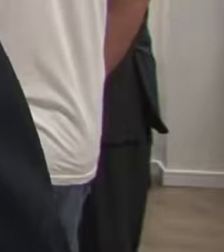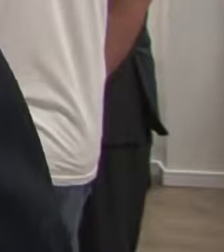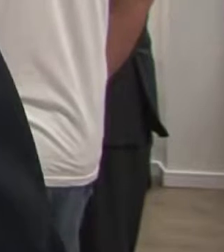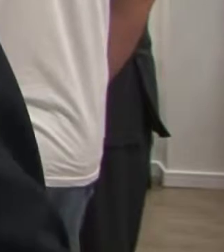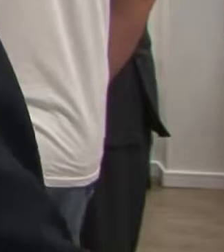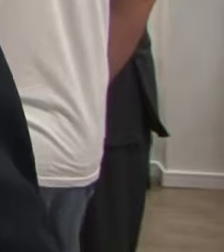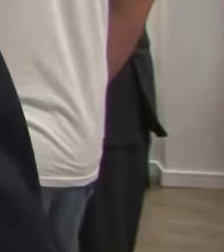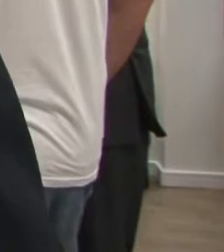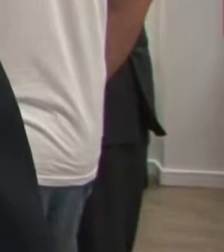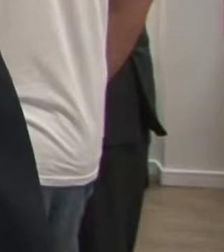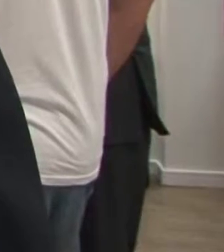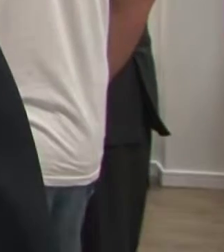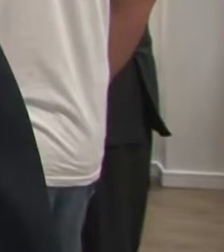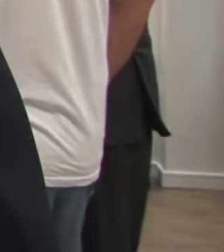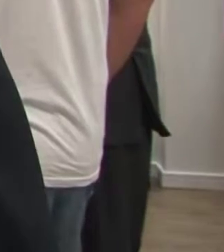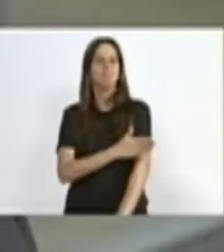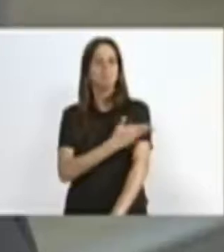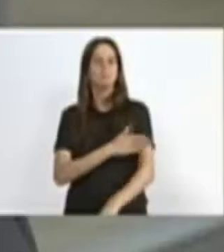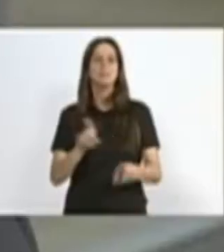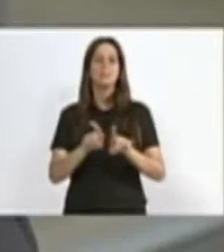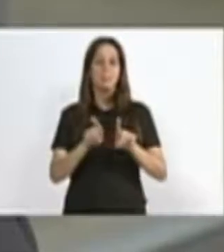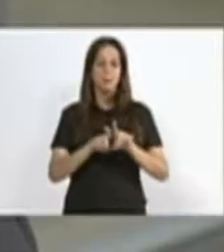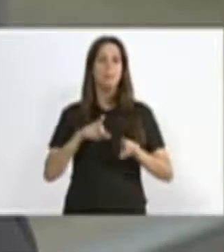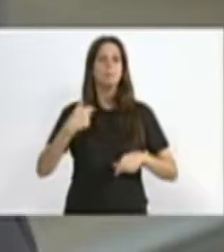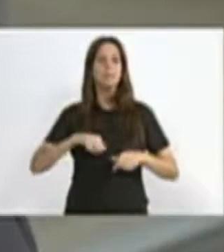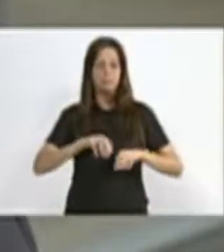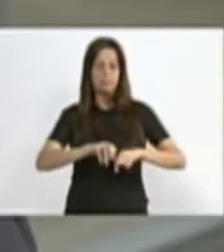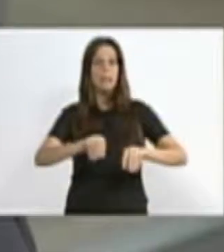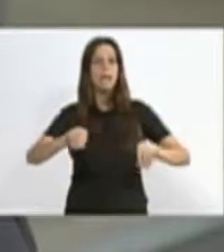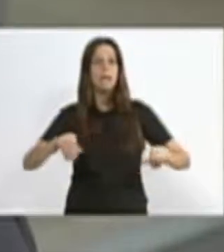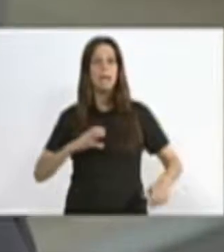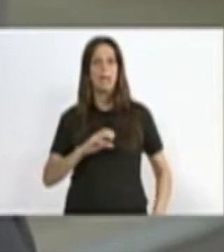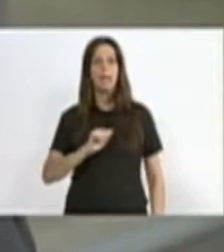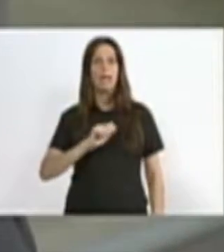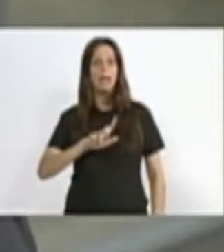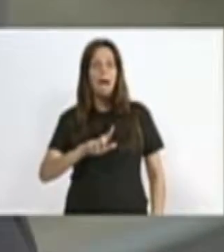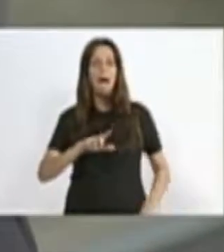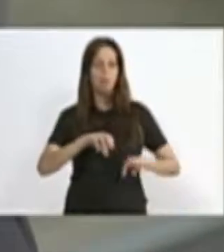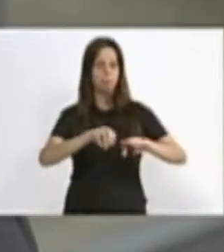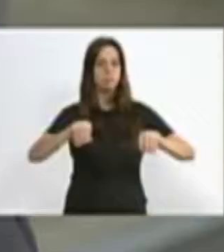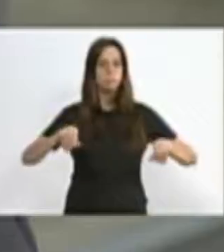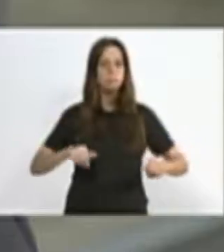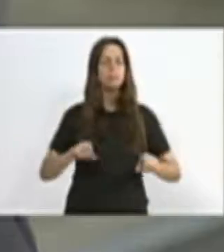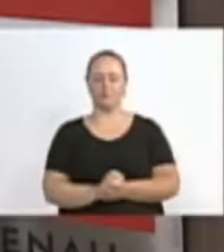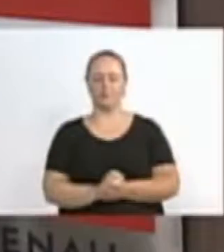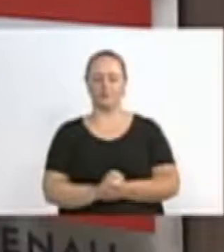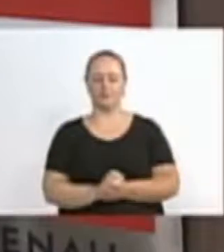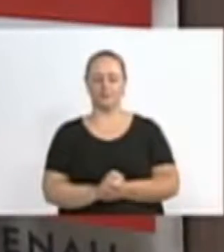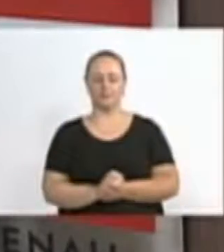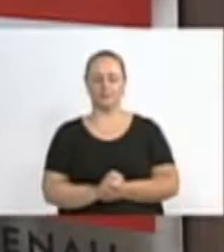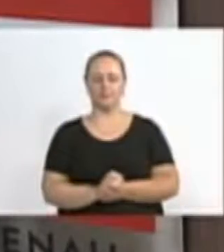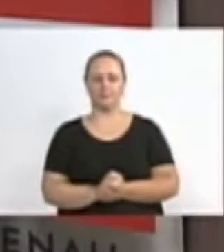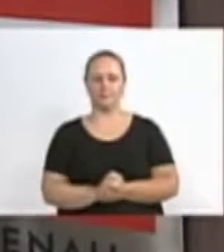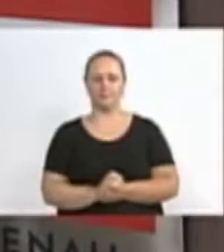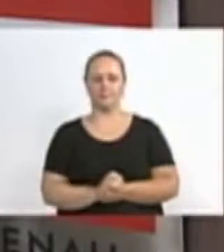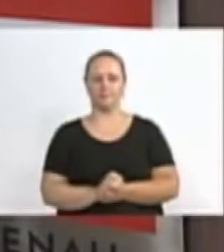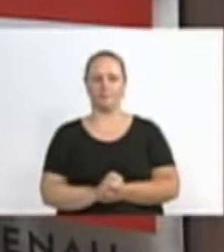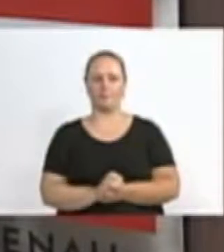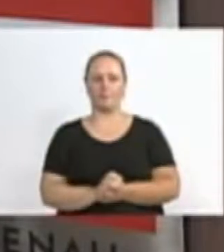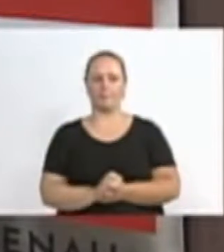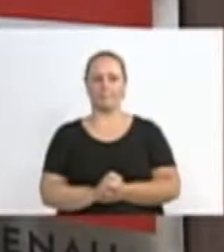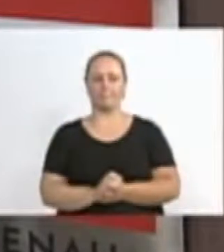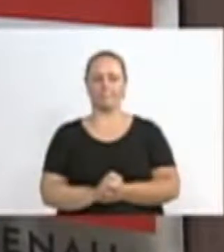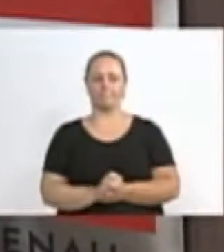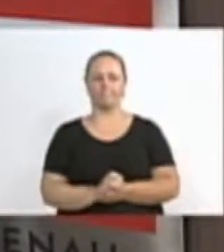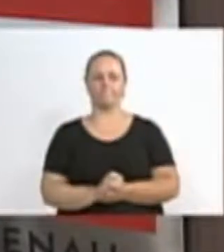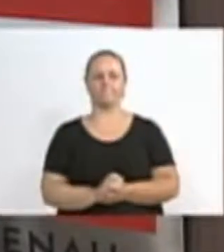a Aconseg hoje com esta moção honrosa. O senhor Luiz Carlos Costa, presidente da Liga Blumenauense de Futebol,